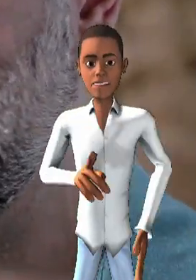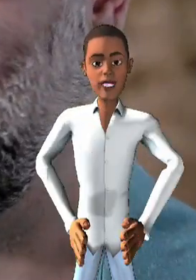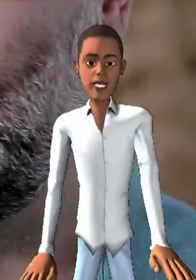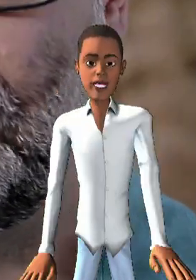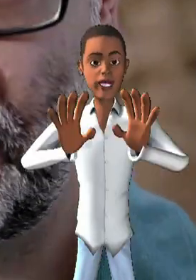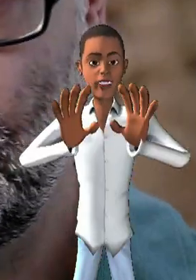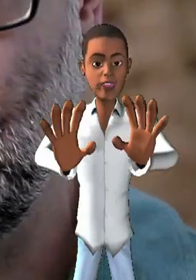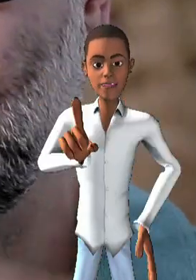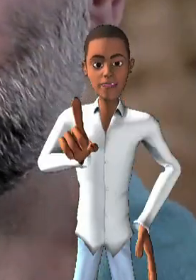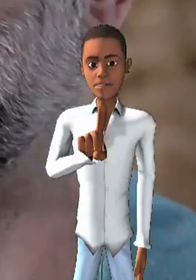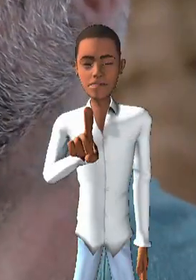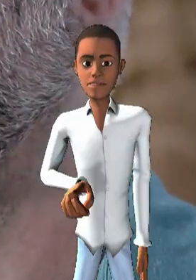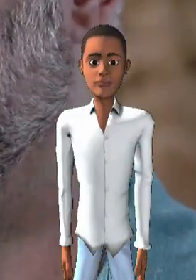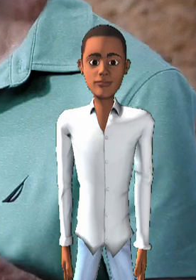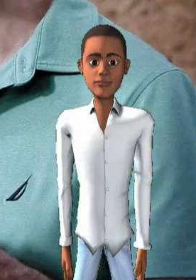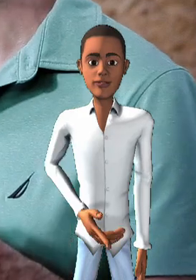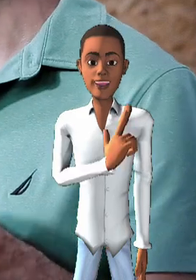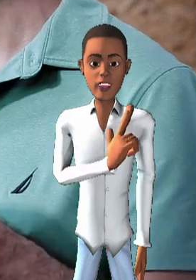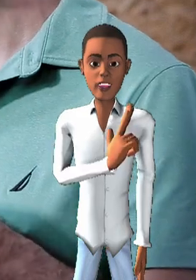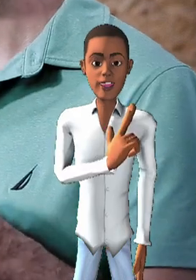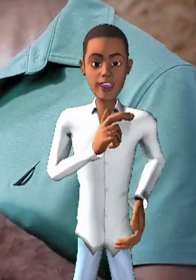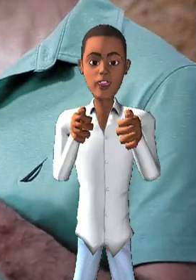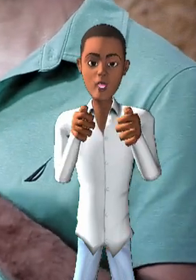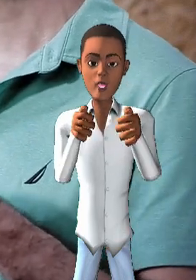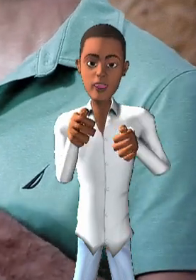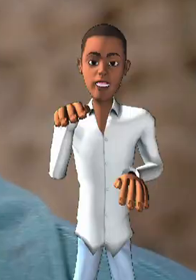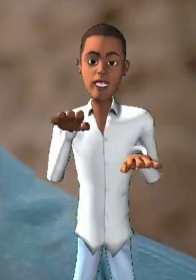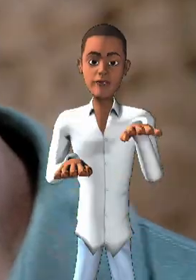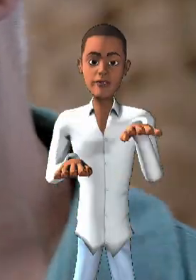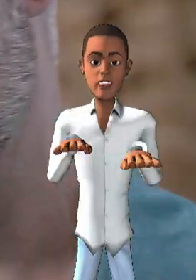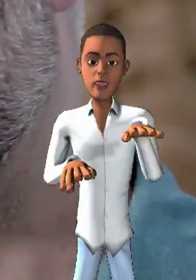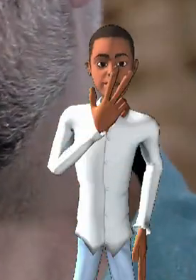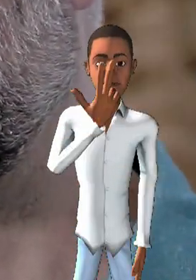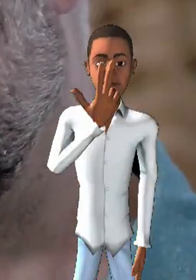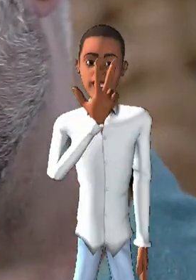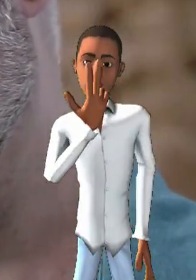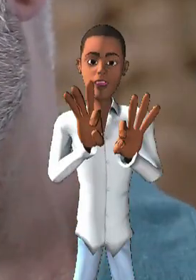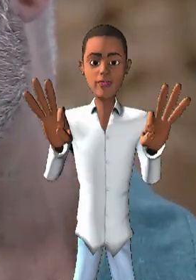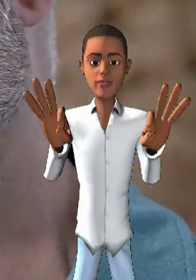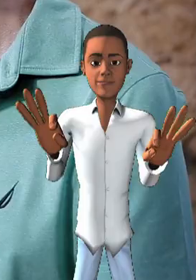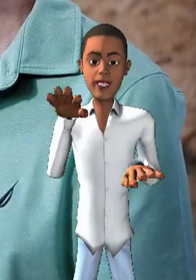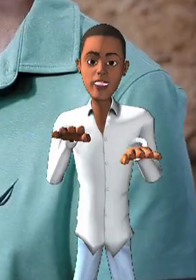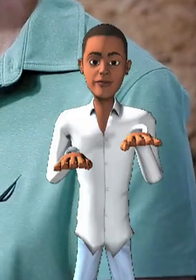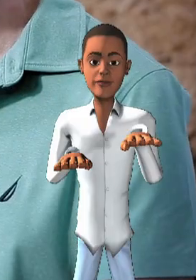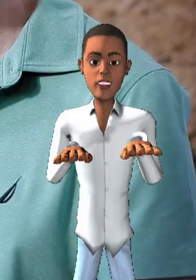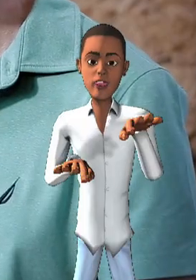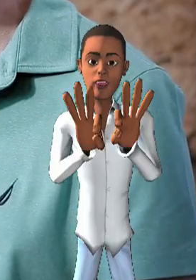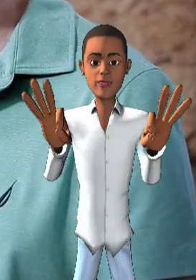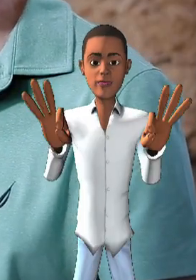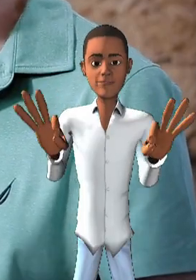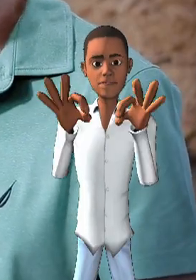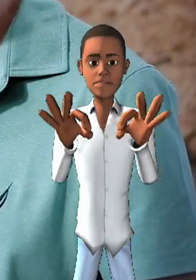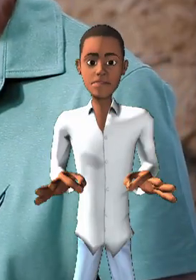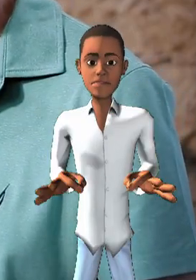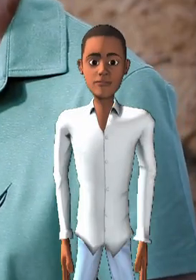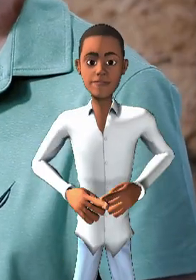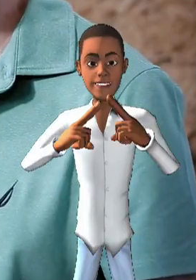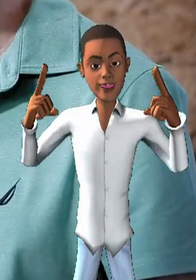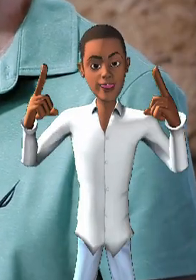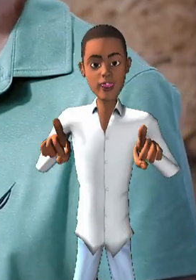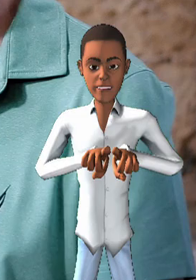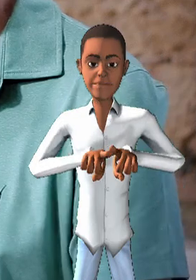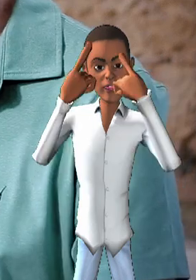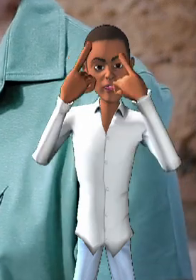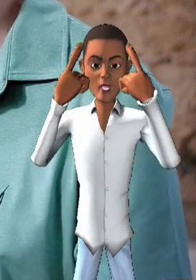com esse decote, com essa saia. Tem determinados mecanismos de controle que muitas vezes são sutis, são da